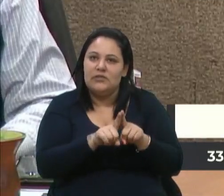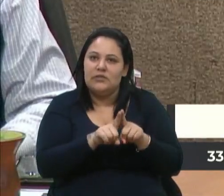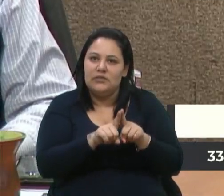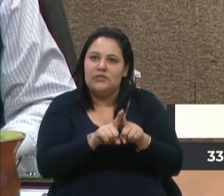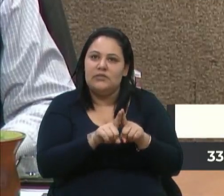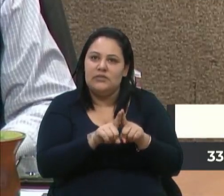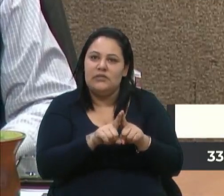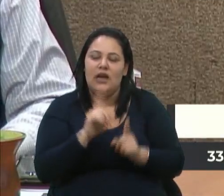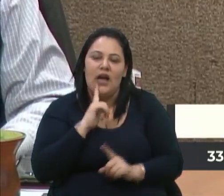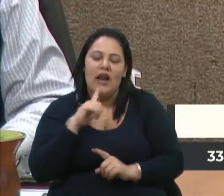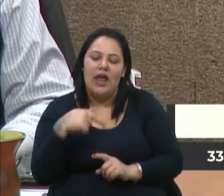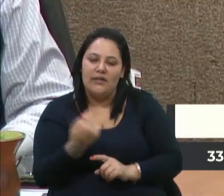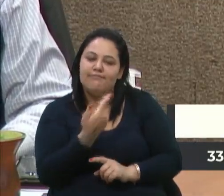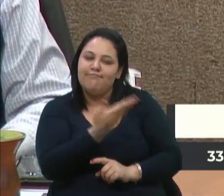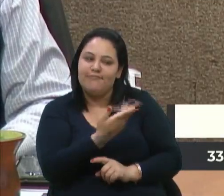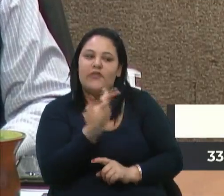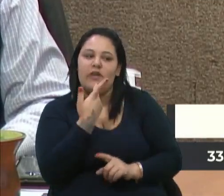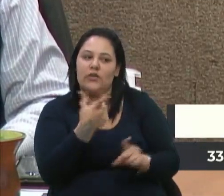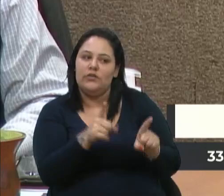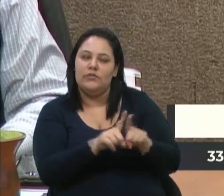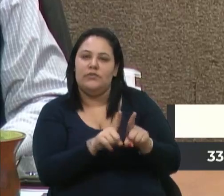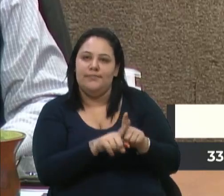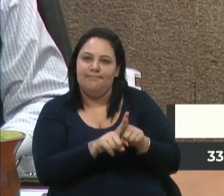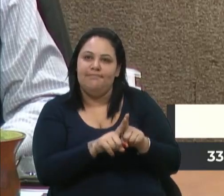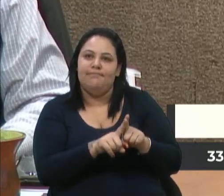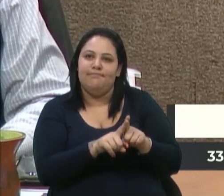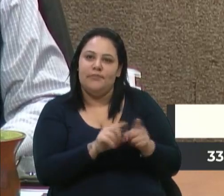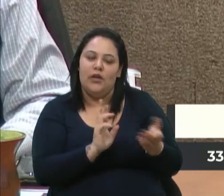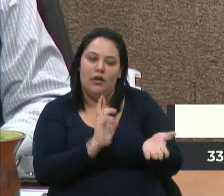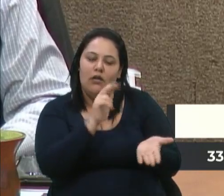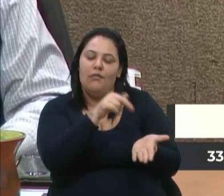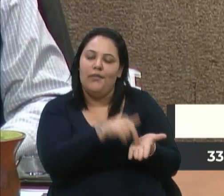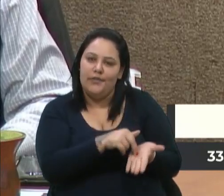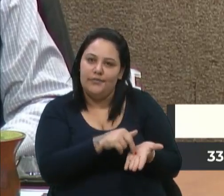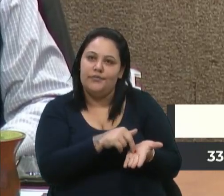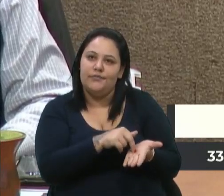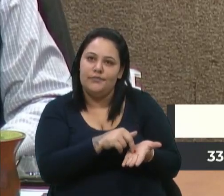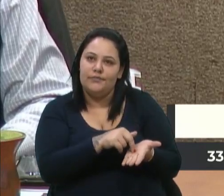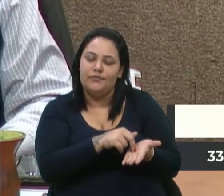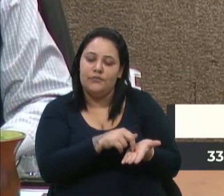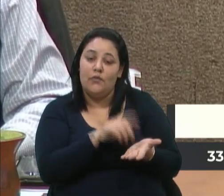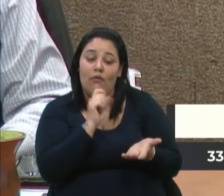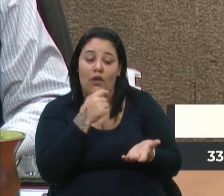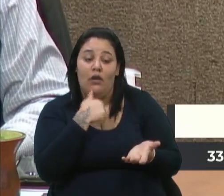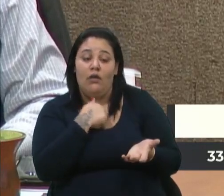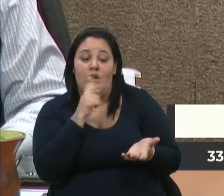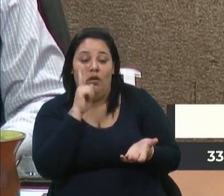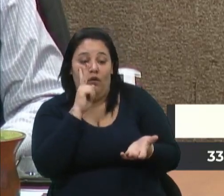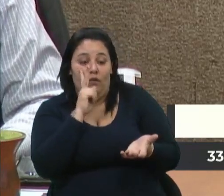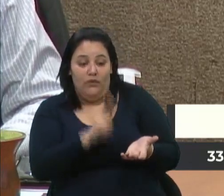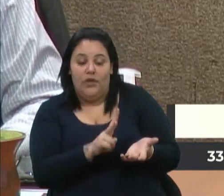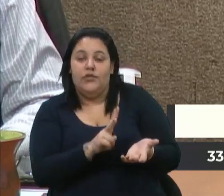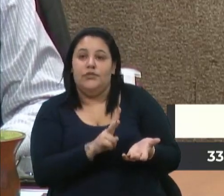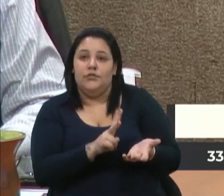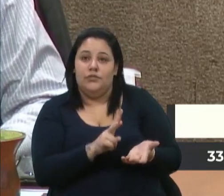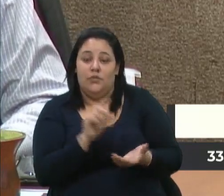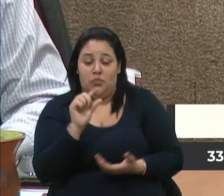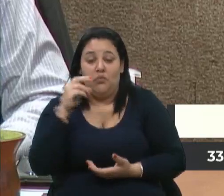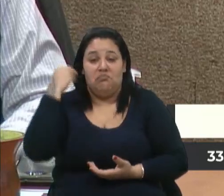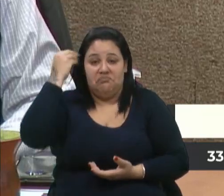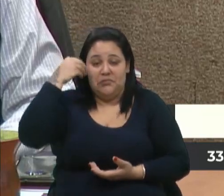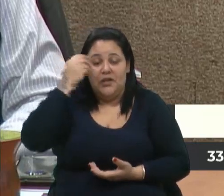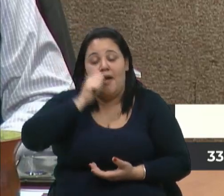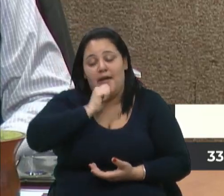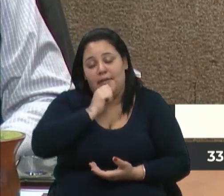a fala da vereadora Gladys, que realmente o que eu vejo, e com a minha pouca experiência